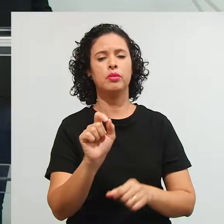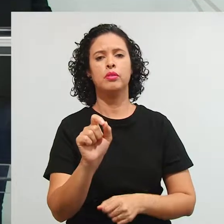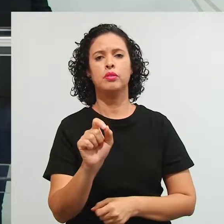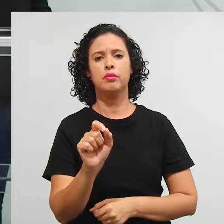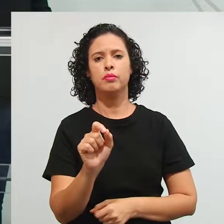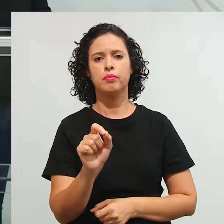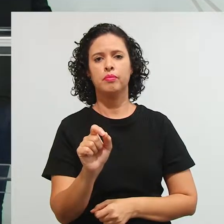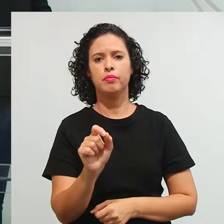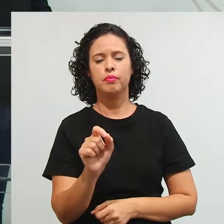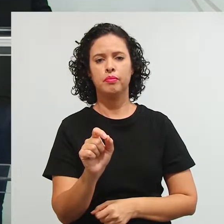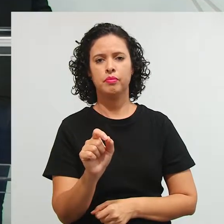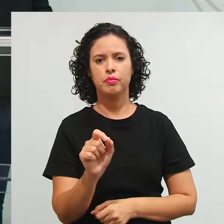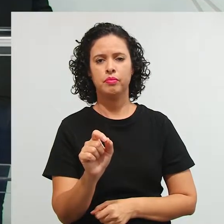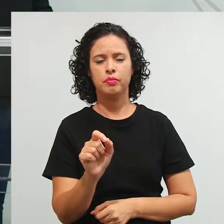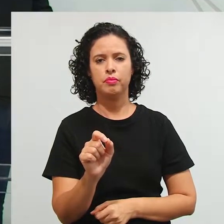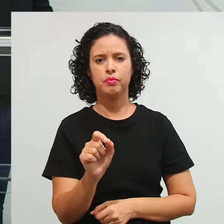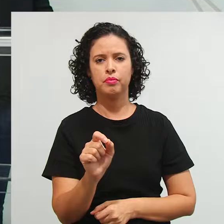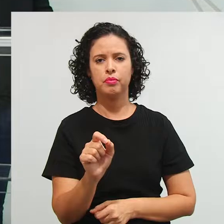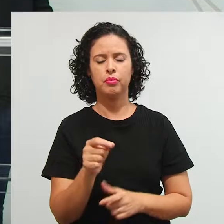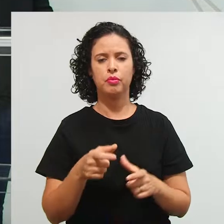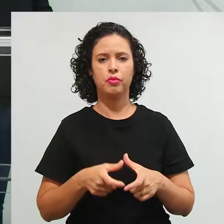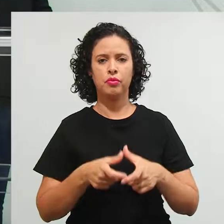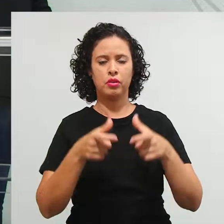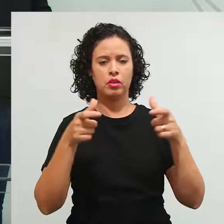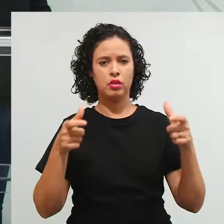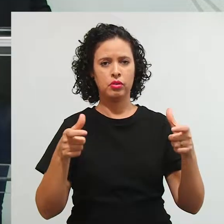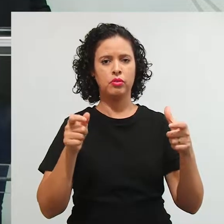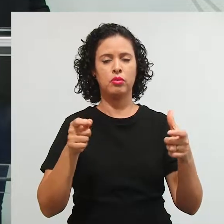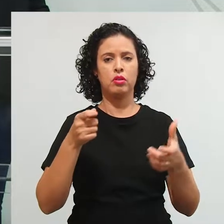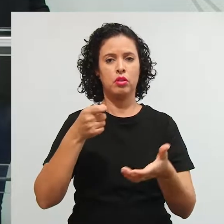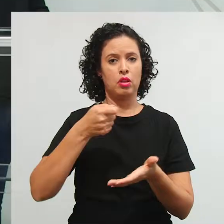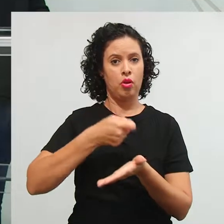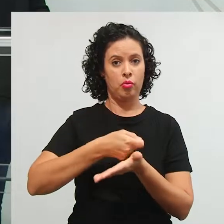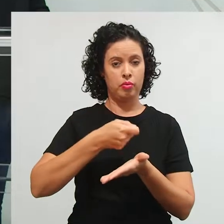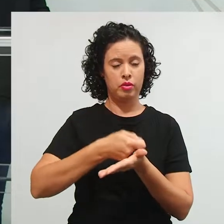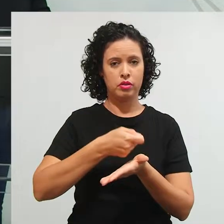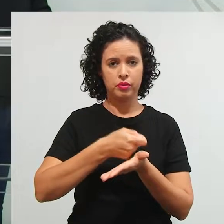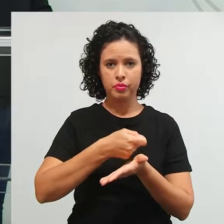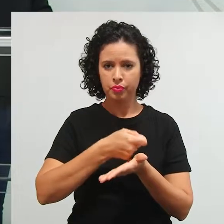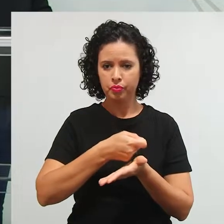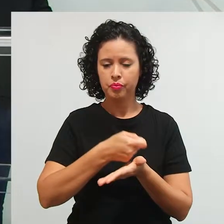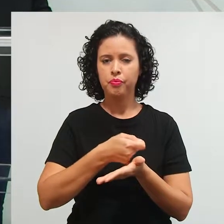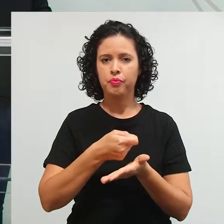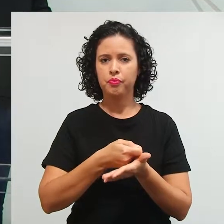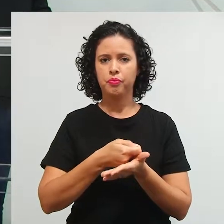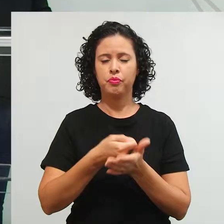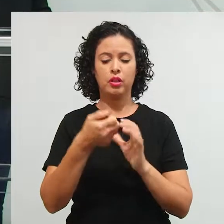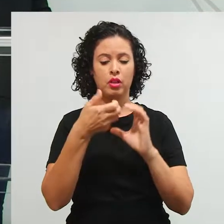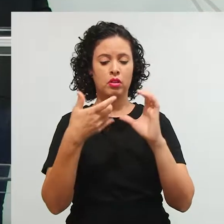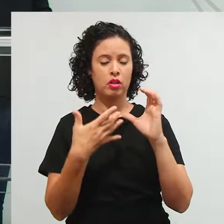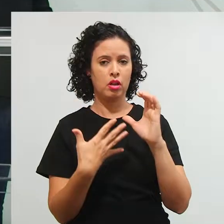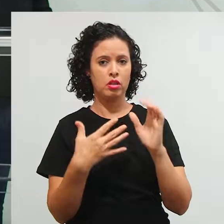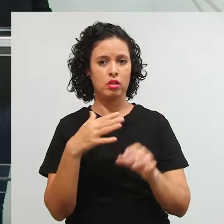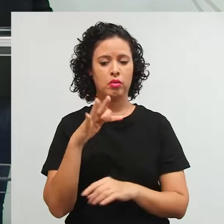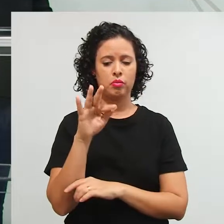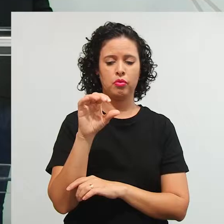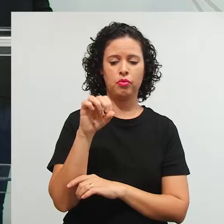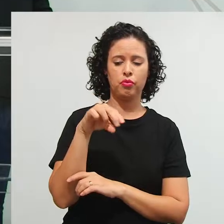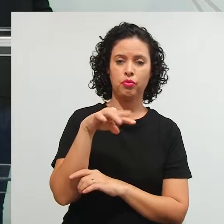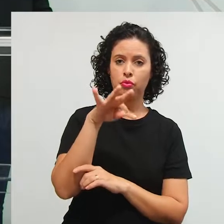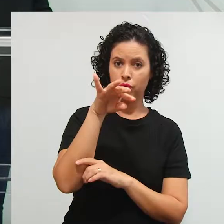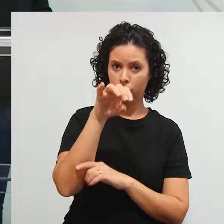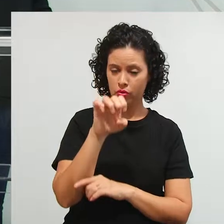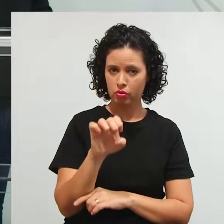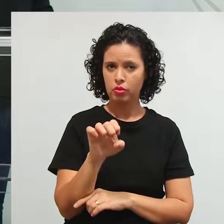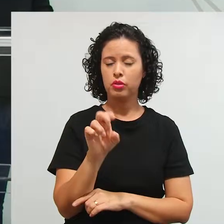como o montante das obrigações, classificada por fonte e destinação